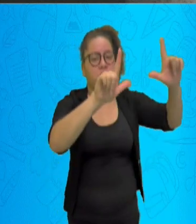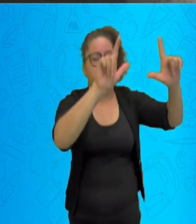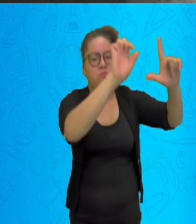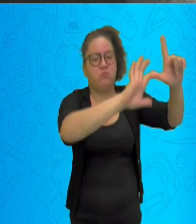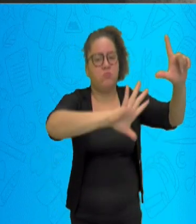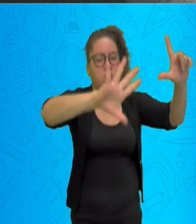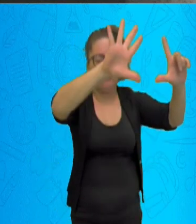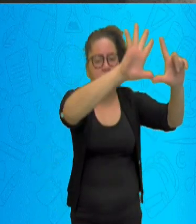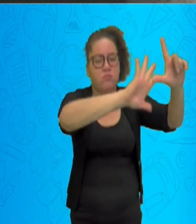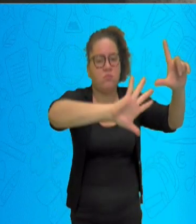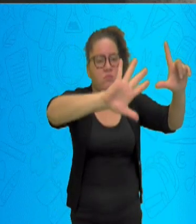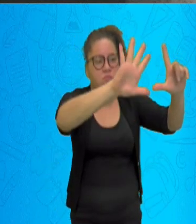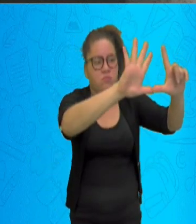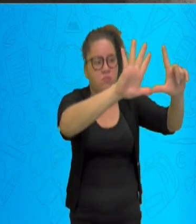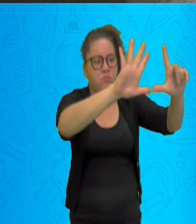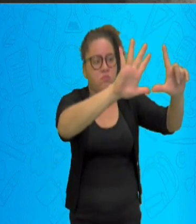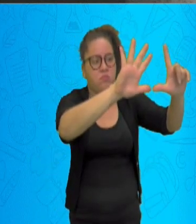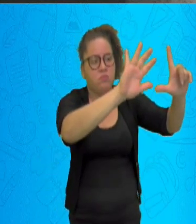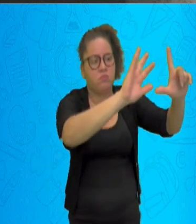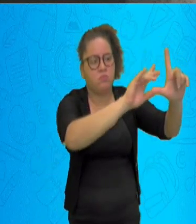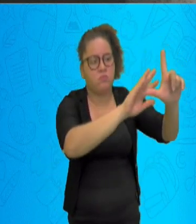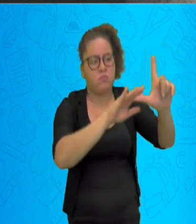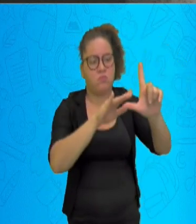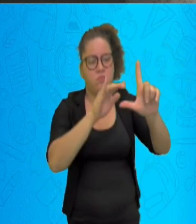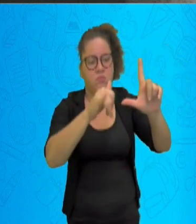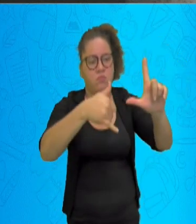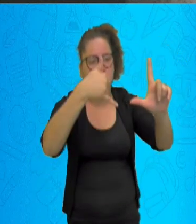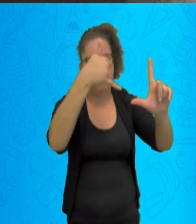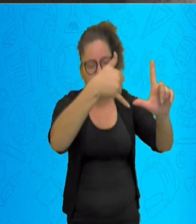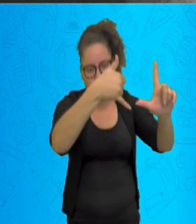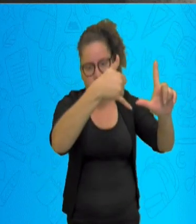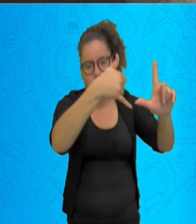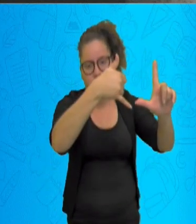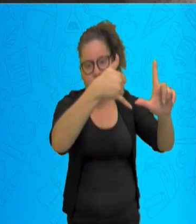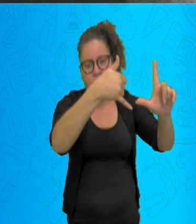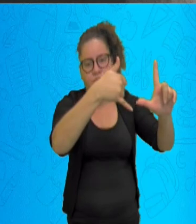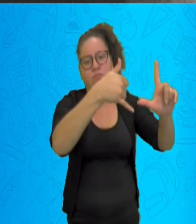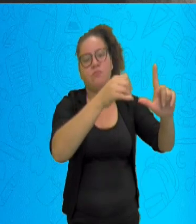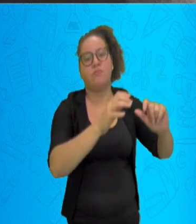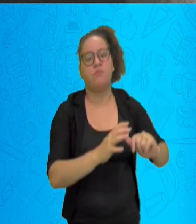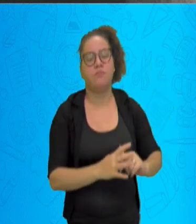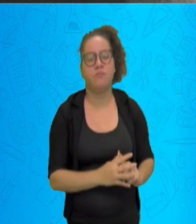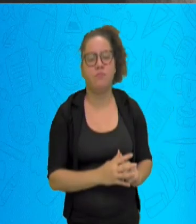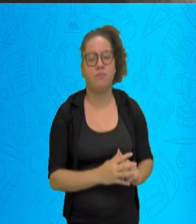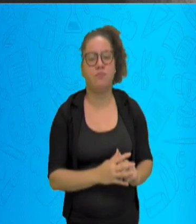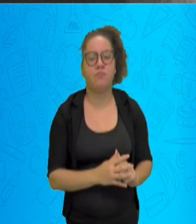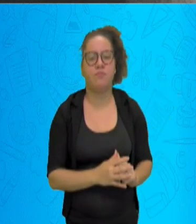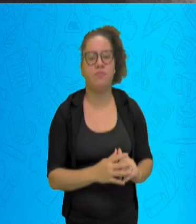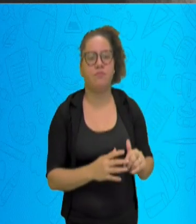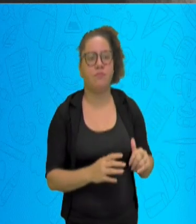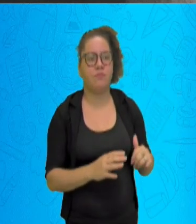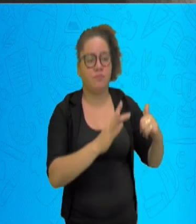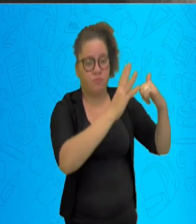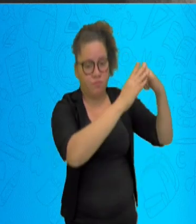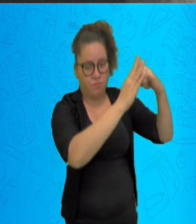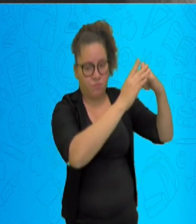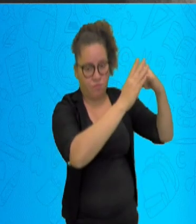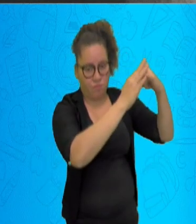plataforma SMED GV, basta apontar a câmera do seu celular na imagem que aparece no canto da tela. E se